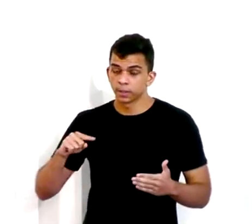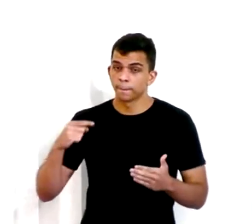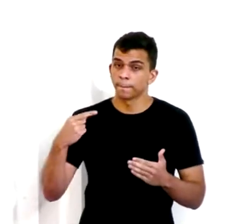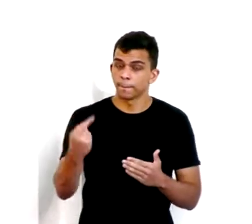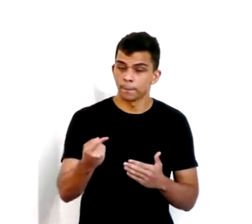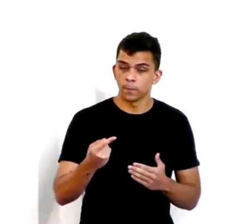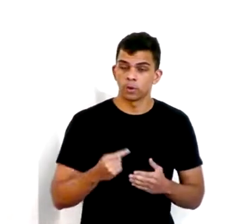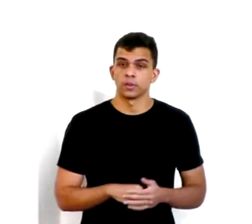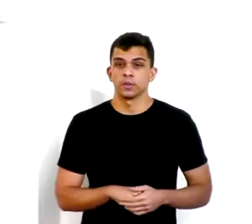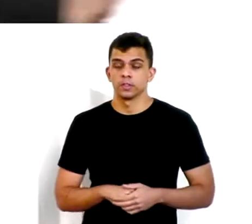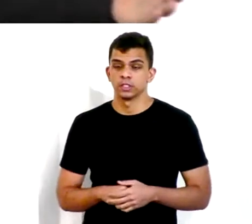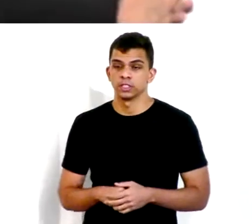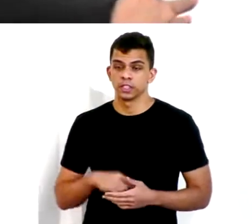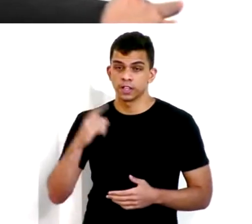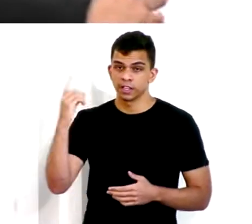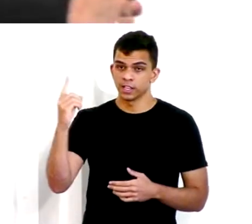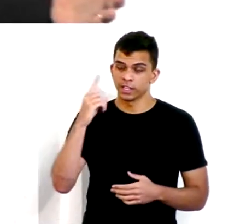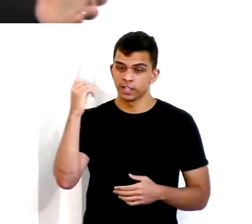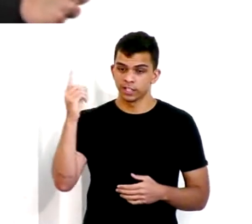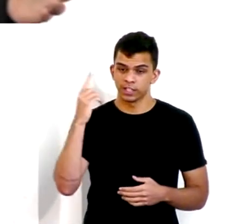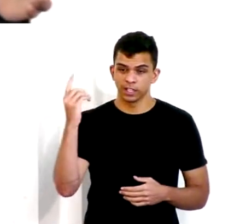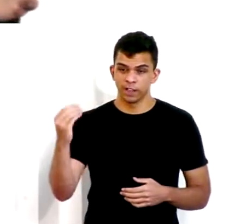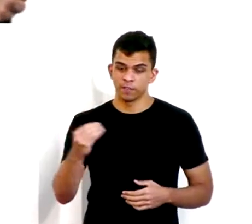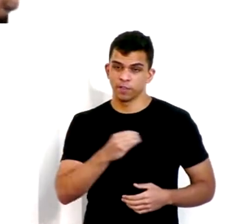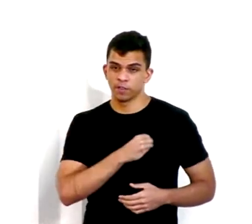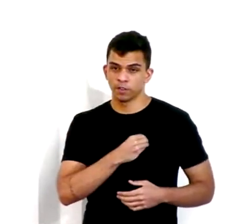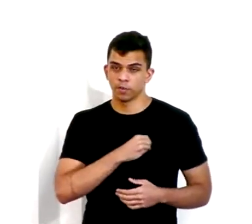Davi. Depois que aquele homem